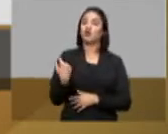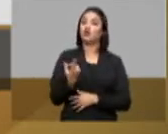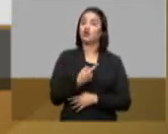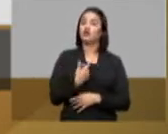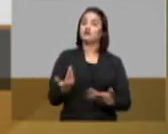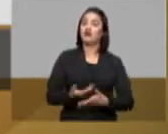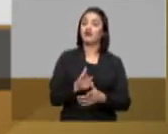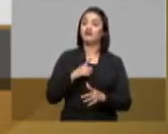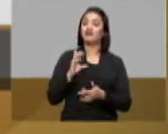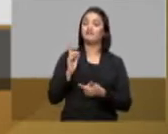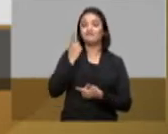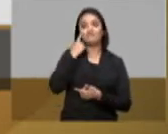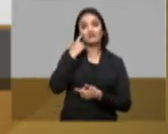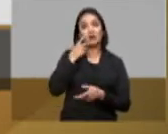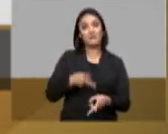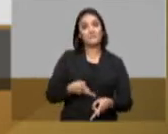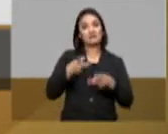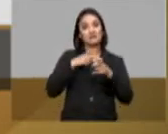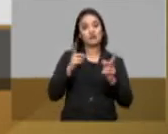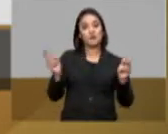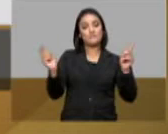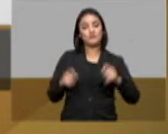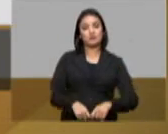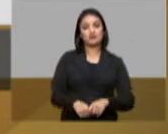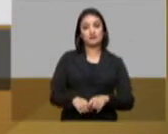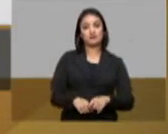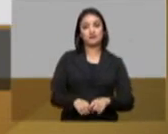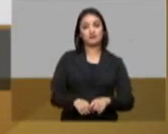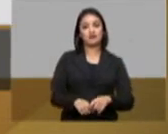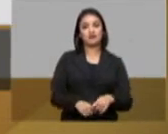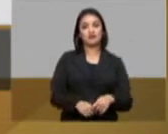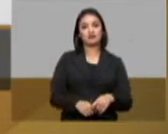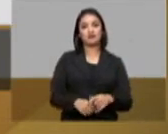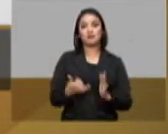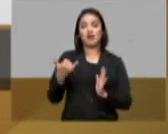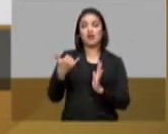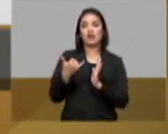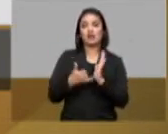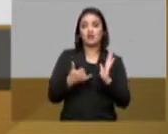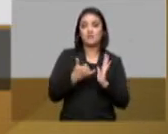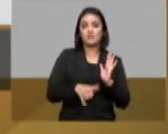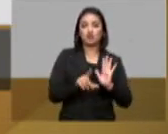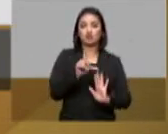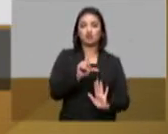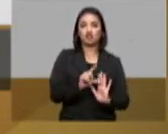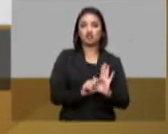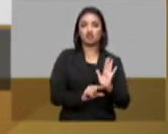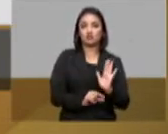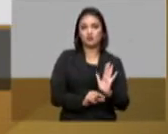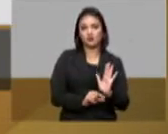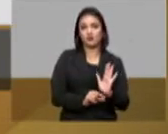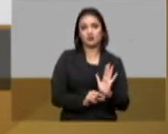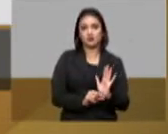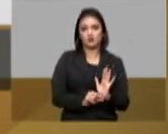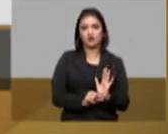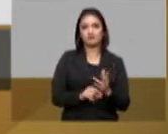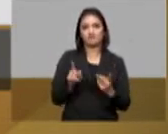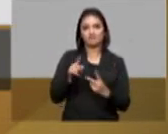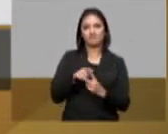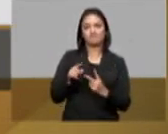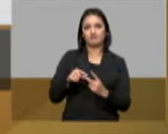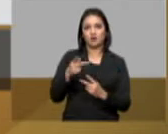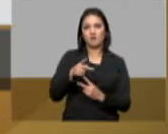uma possibilidade que permite a redução da carga tributária em relação a esses dois tributos que acabo de